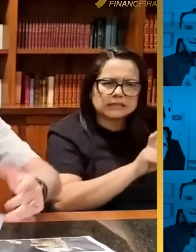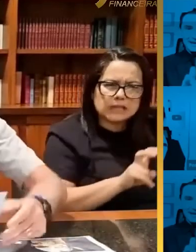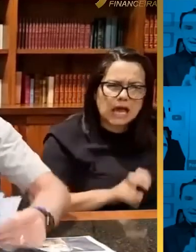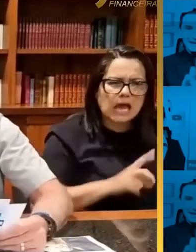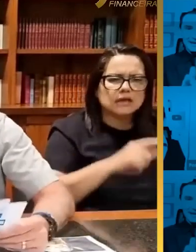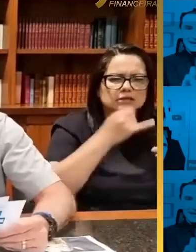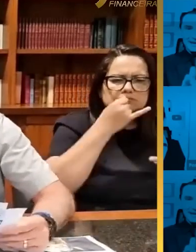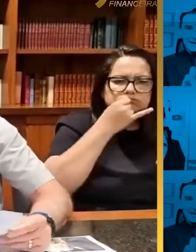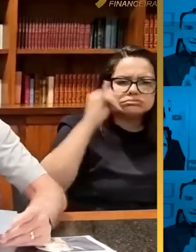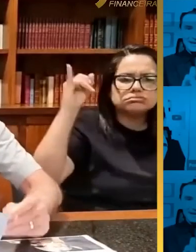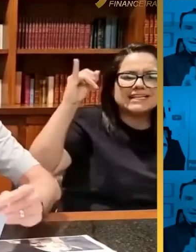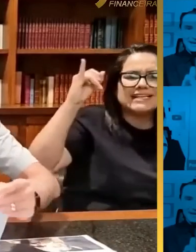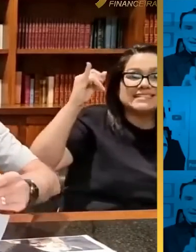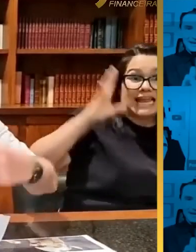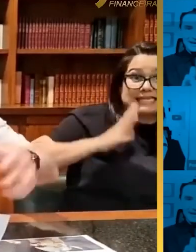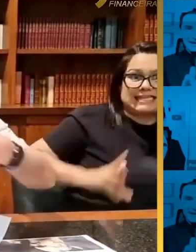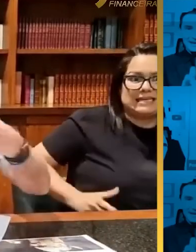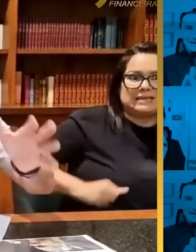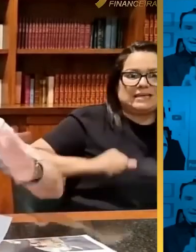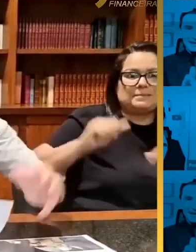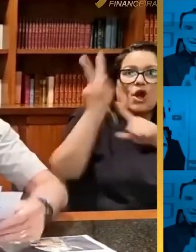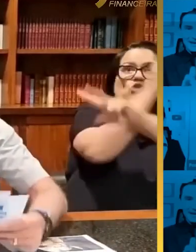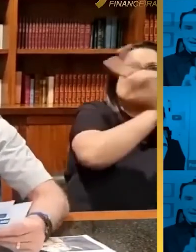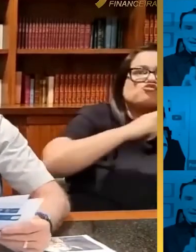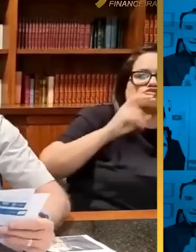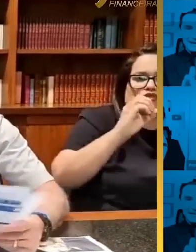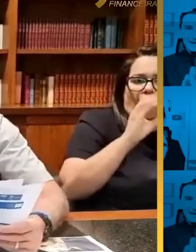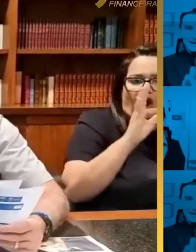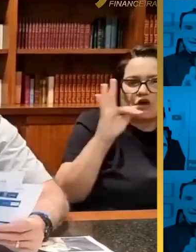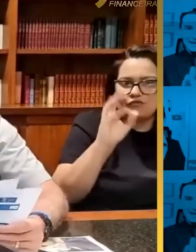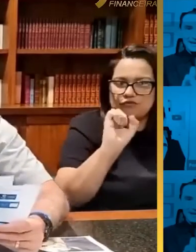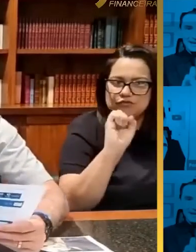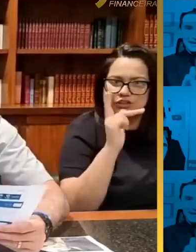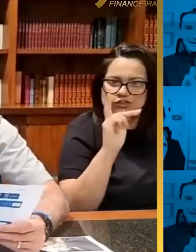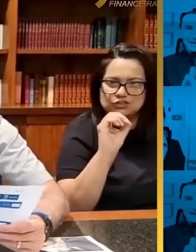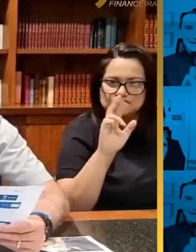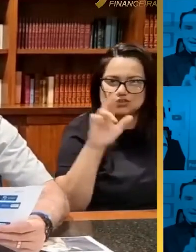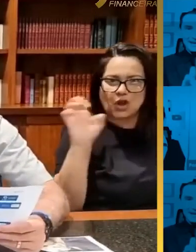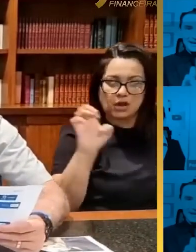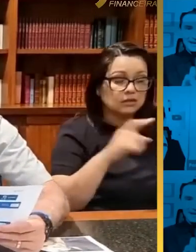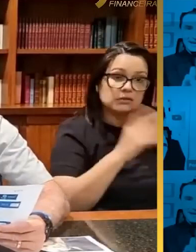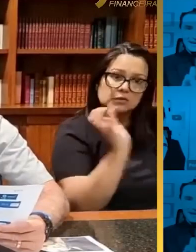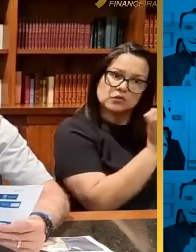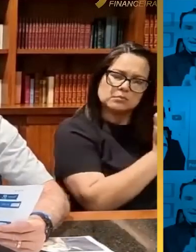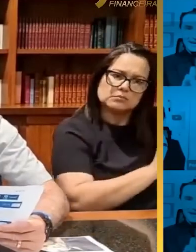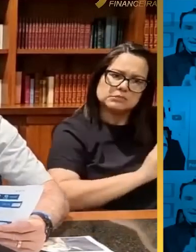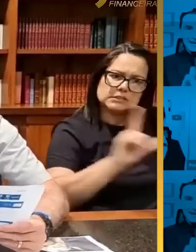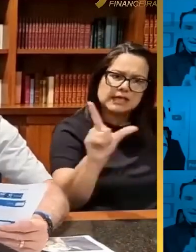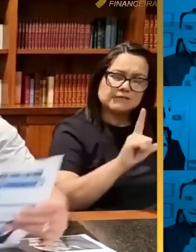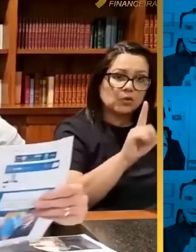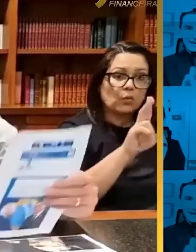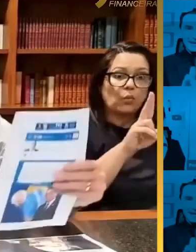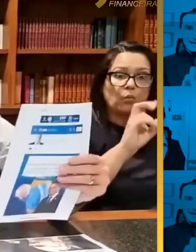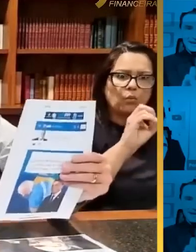a questão de energia limpa, eólica offshore, etc. Tá? E a imprensa aqui, uma página da imprensa, né? Especial